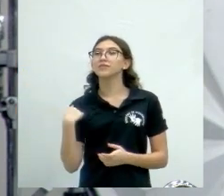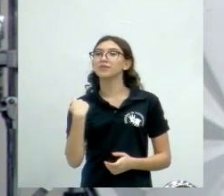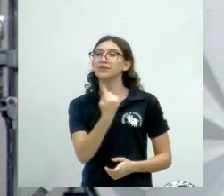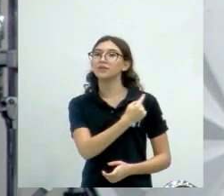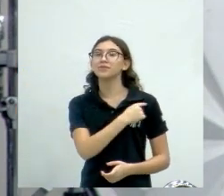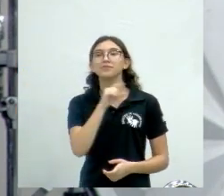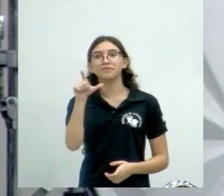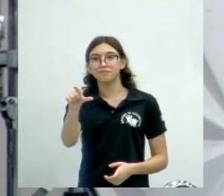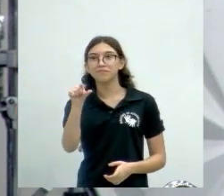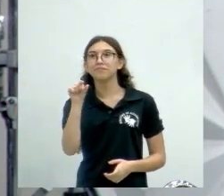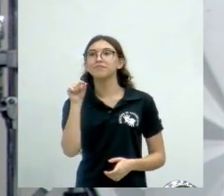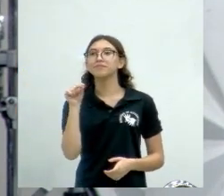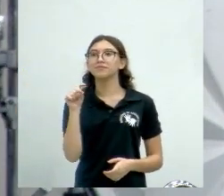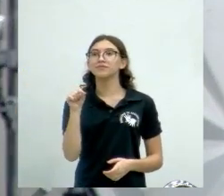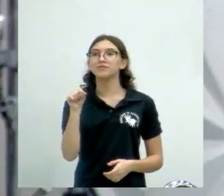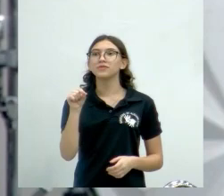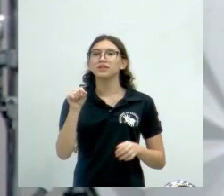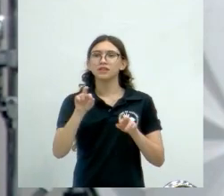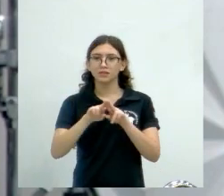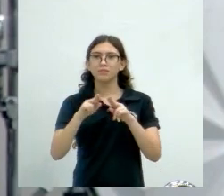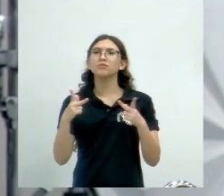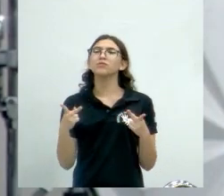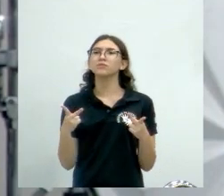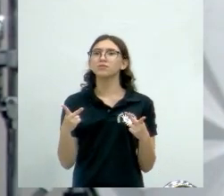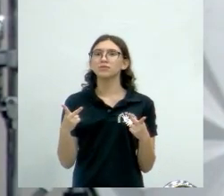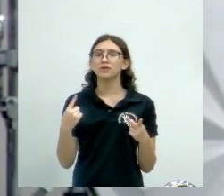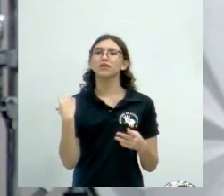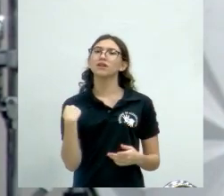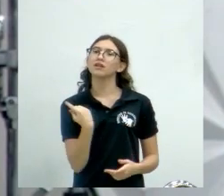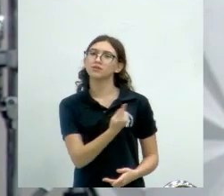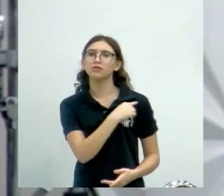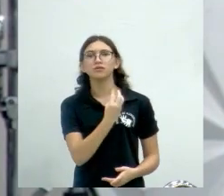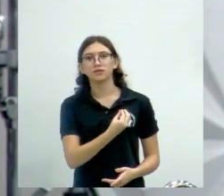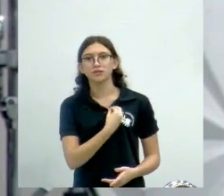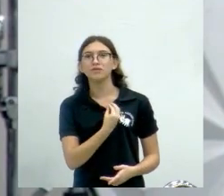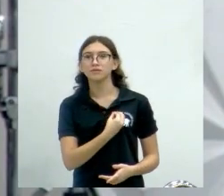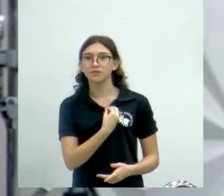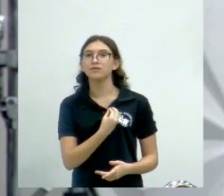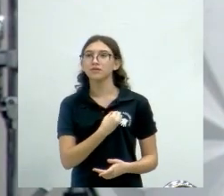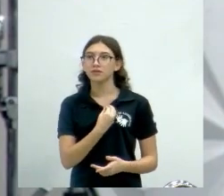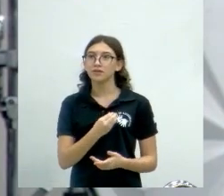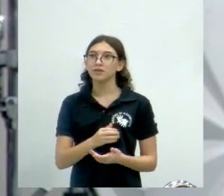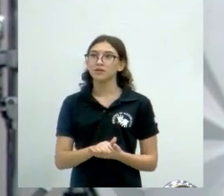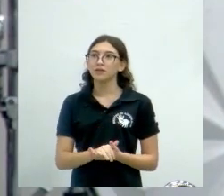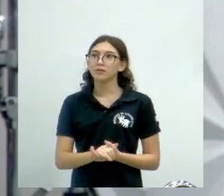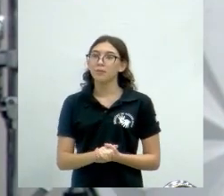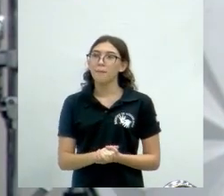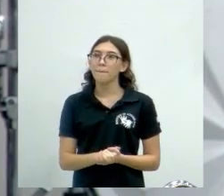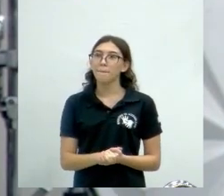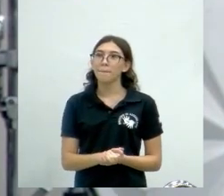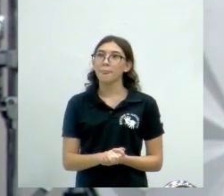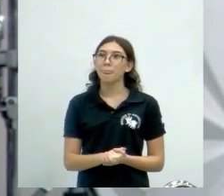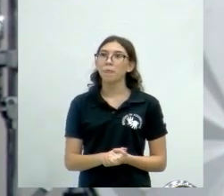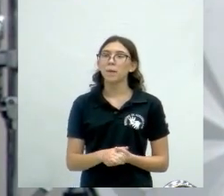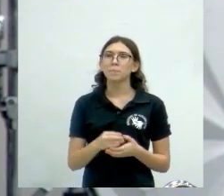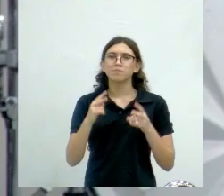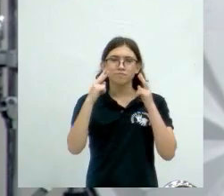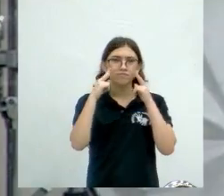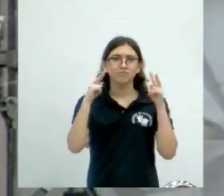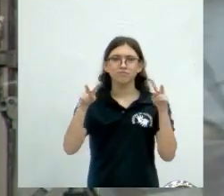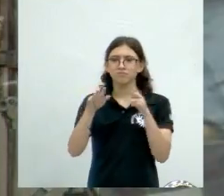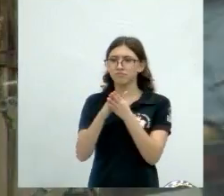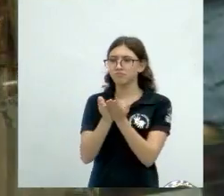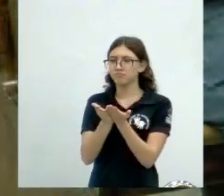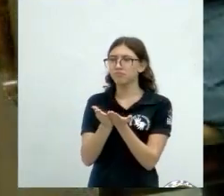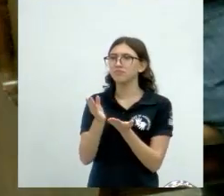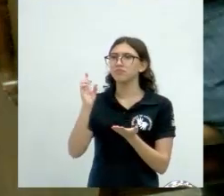que façam diferença. Sabedoria, inclusive, porque isso na perspectiva bíblica a gente entende sabedoria